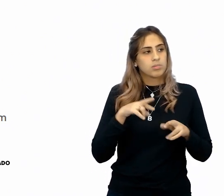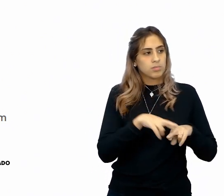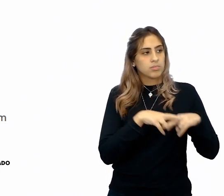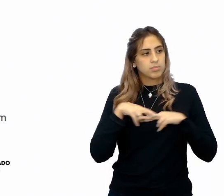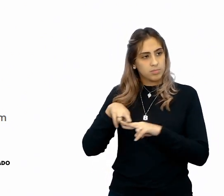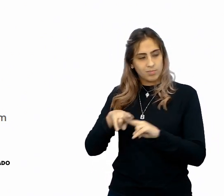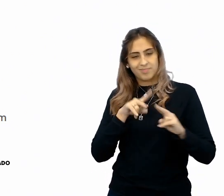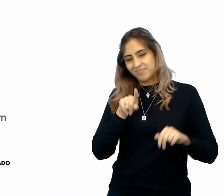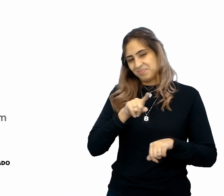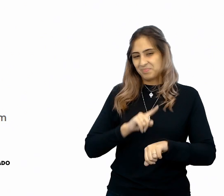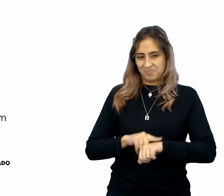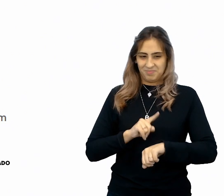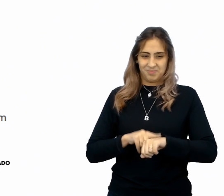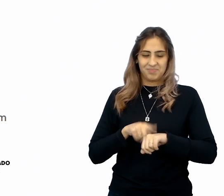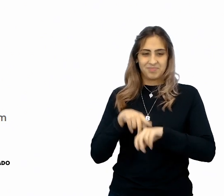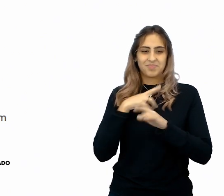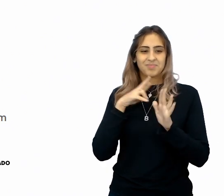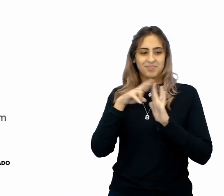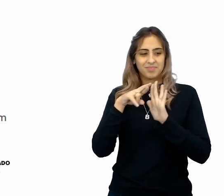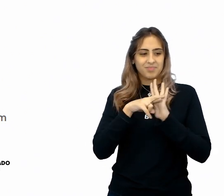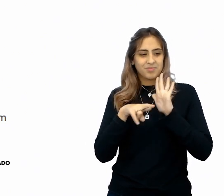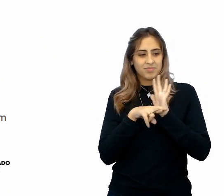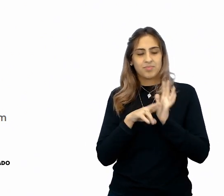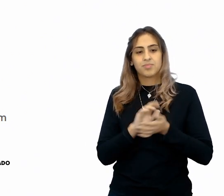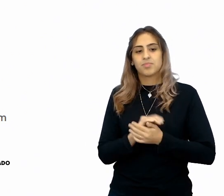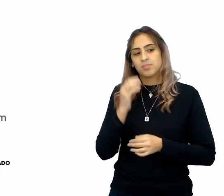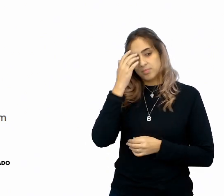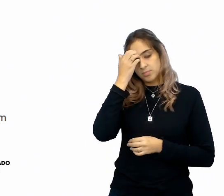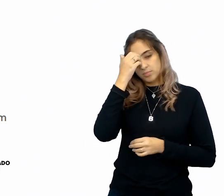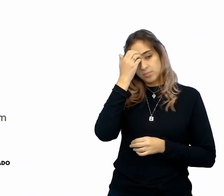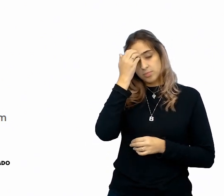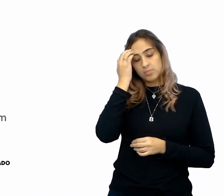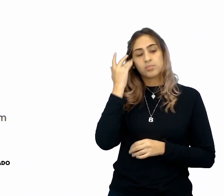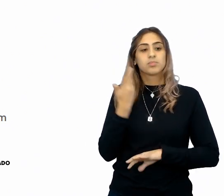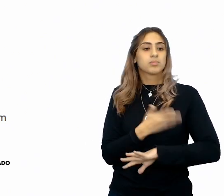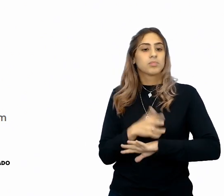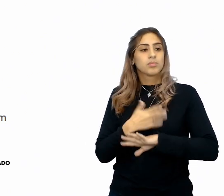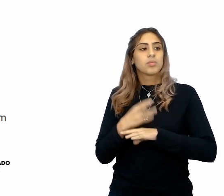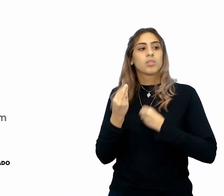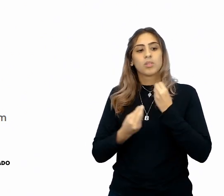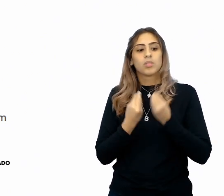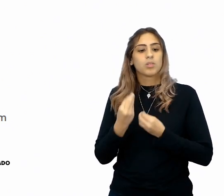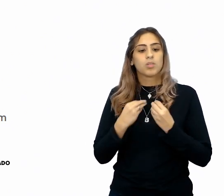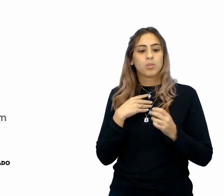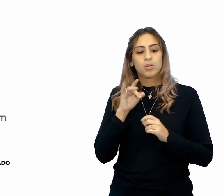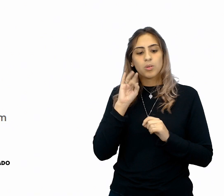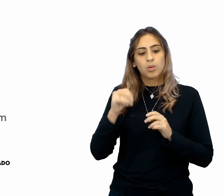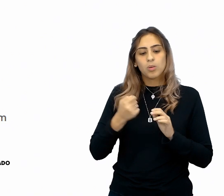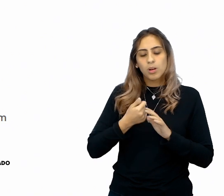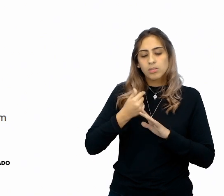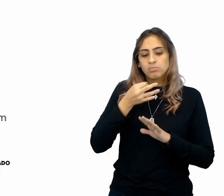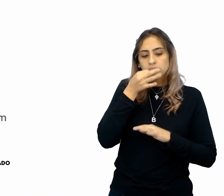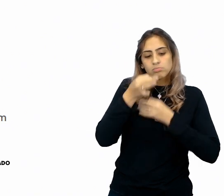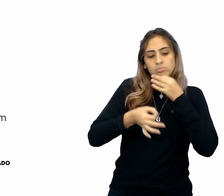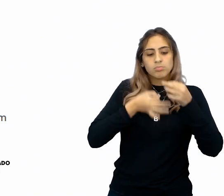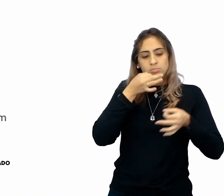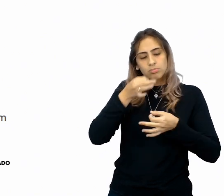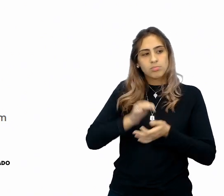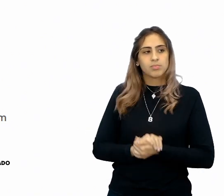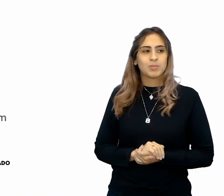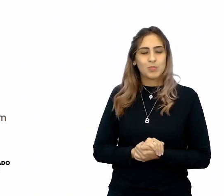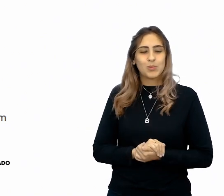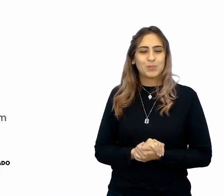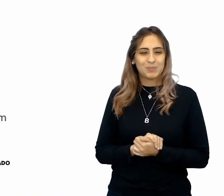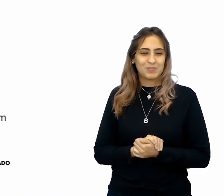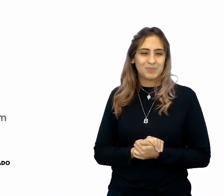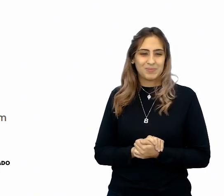revisar, nesse momento, as regras do jogo que elaboraram de acordo com o quadro de critérios, esse que nós estamos aí